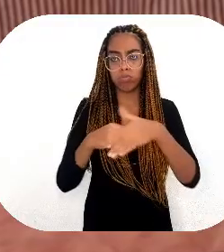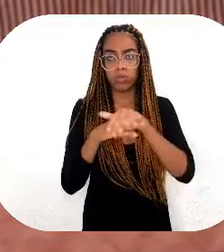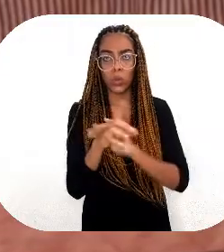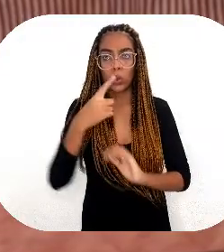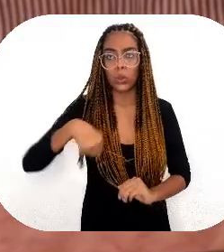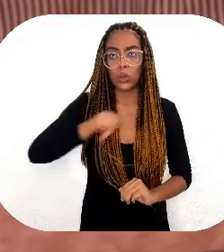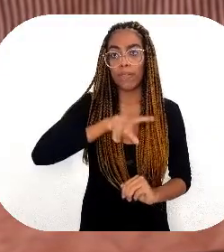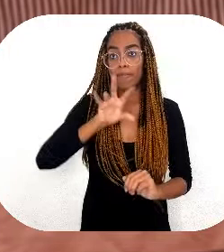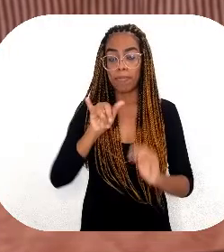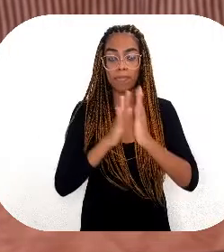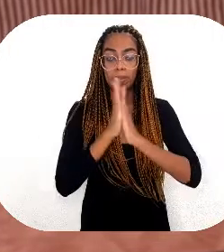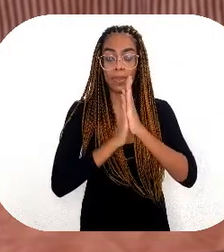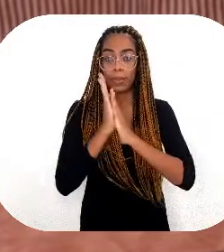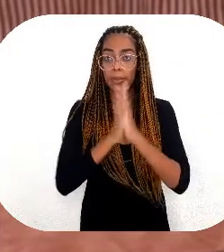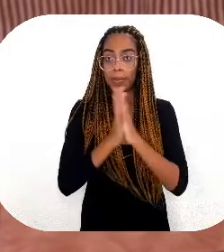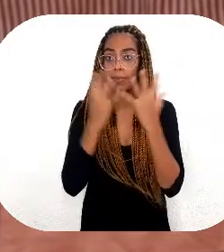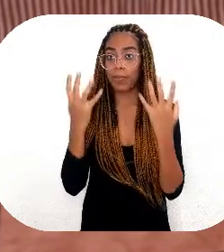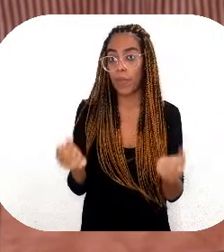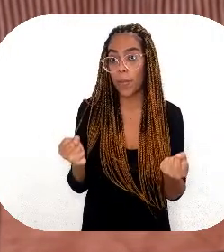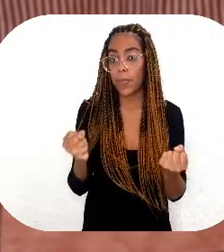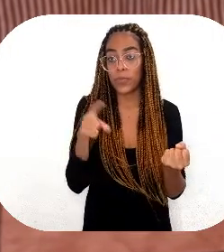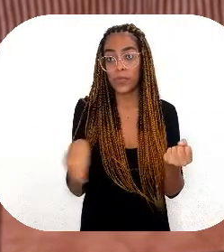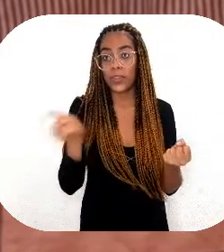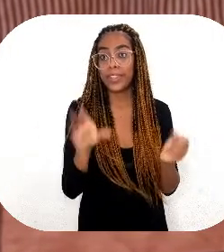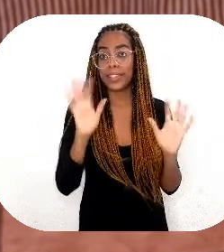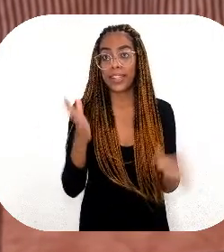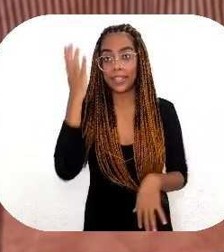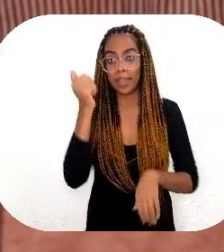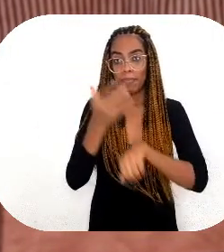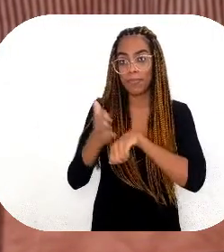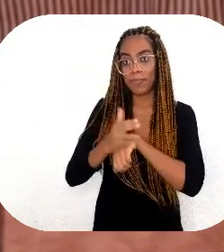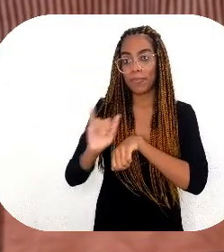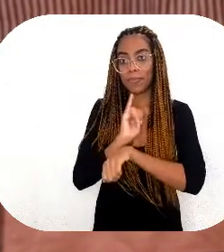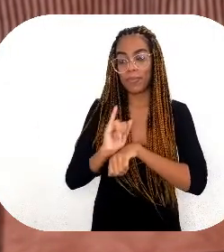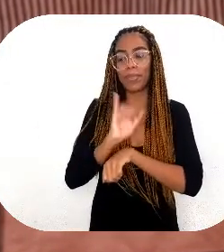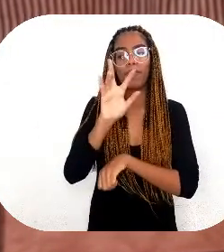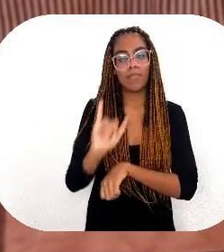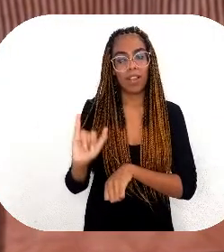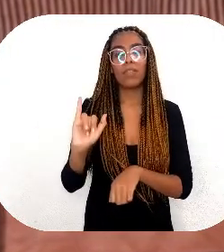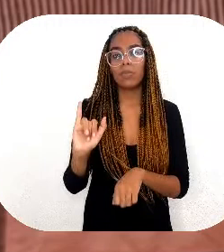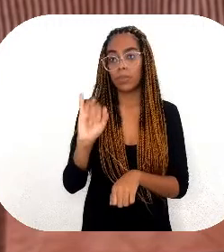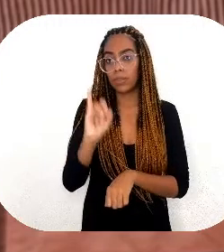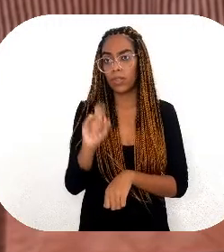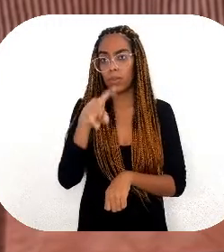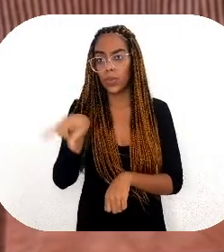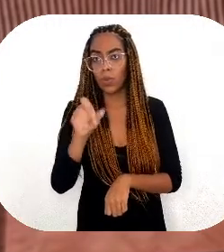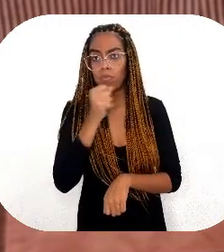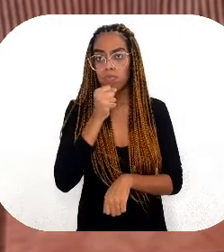falar. Na verdade, a gente vai esquentar as orelhas com as mãos. Vamos lá? Se você já